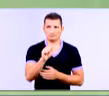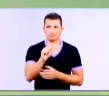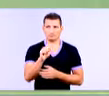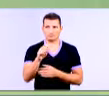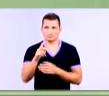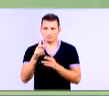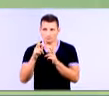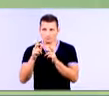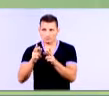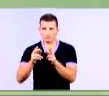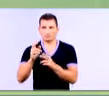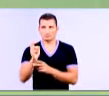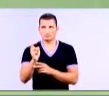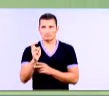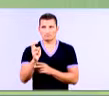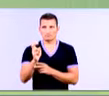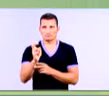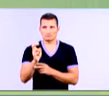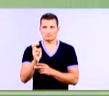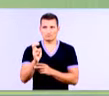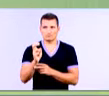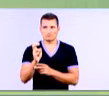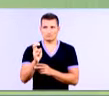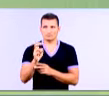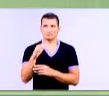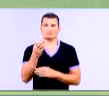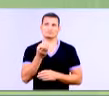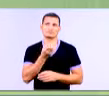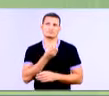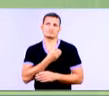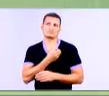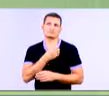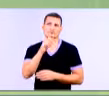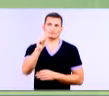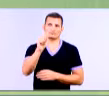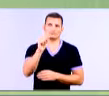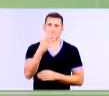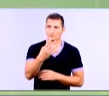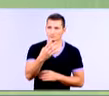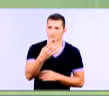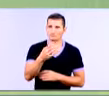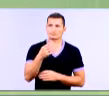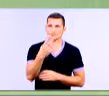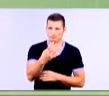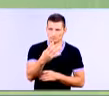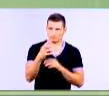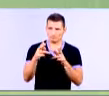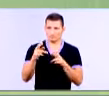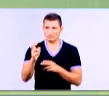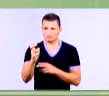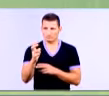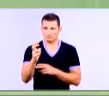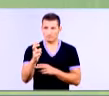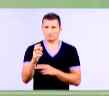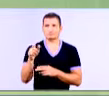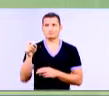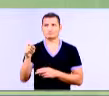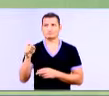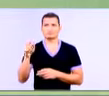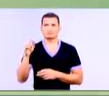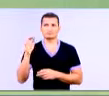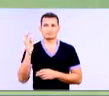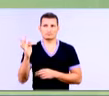igual a 5? Qual é o valor de A? 4. 4 é igual a 5? Não. Então o resultado aqui vai ficar com